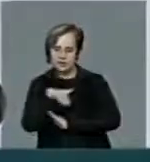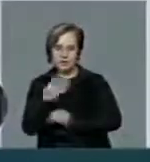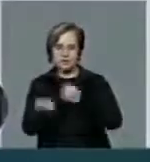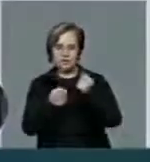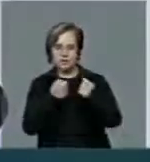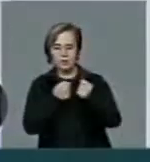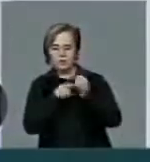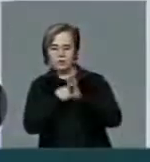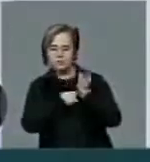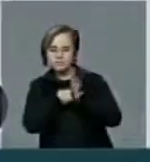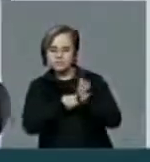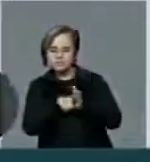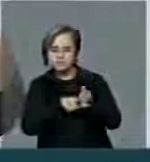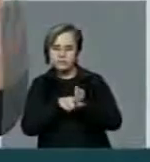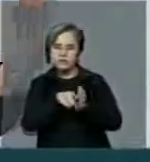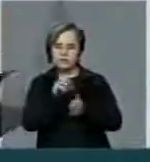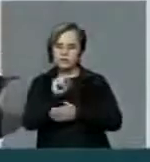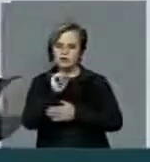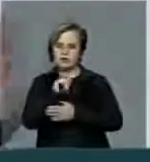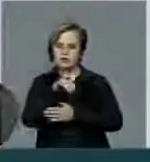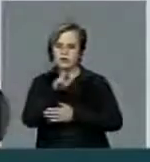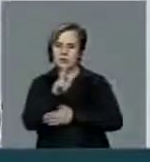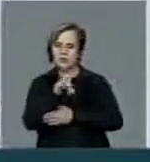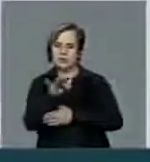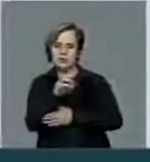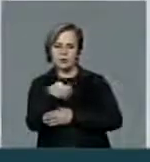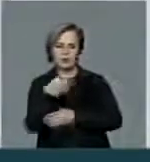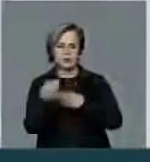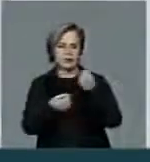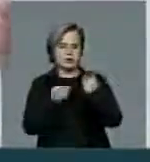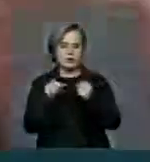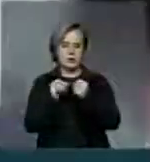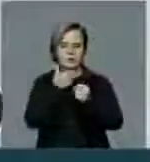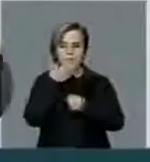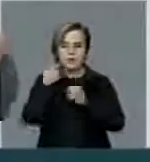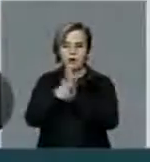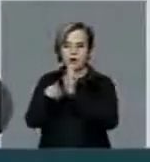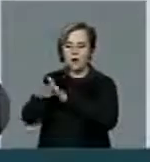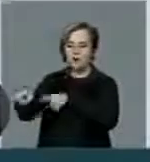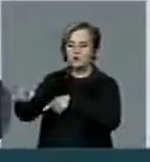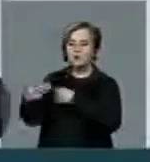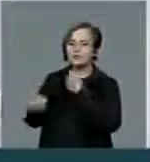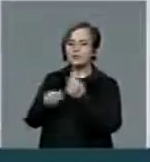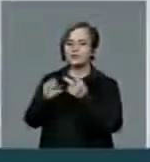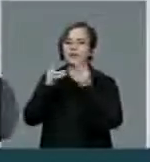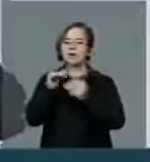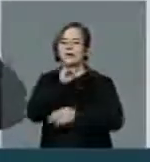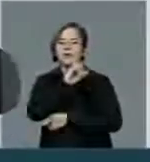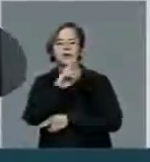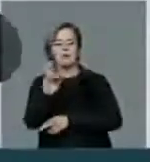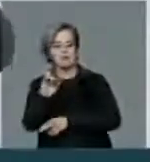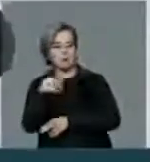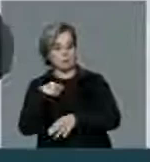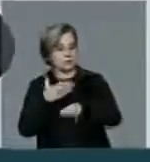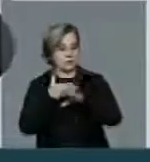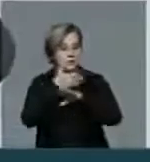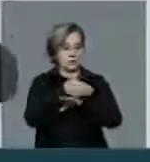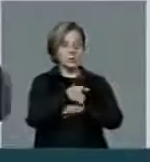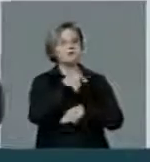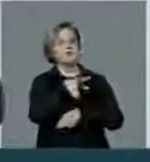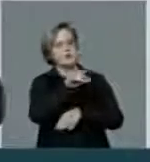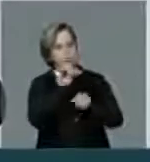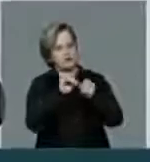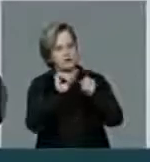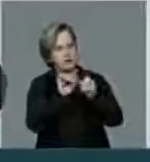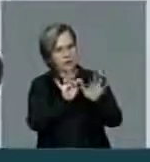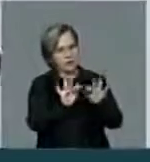simulações de compensação de reserva legal? Qual é o melhor cenário para o produtor? Que nem por de renda, né? A gente entra, a senhora vai pagar